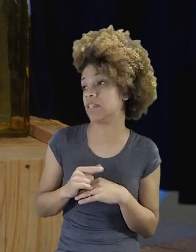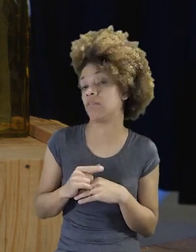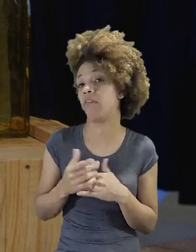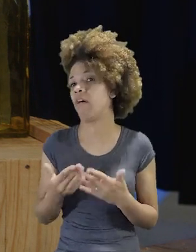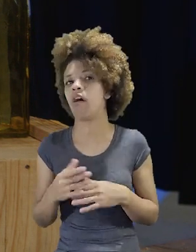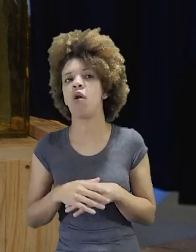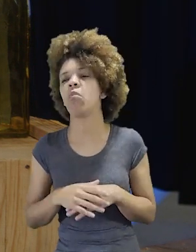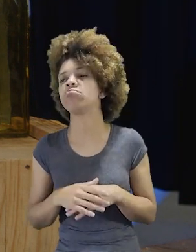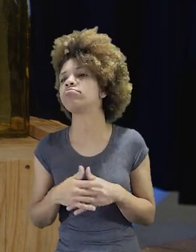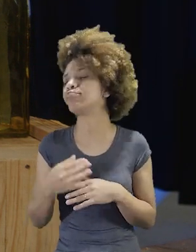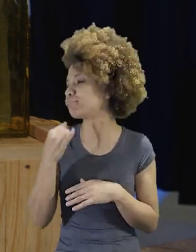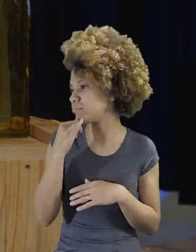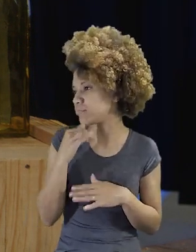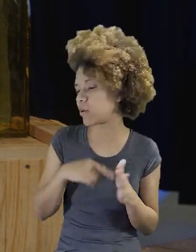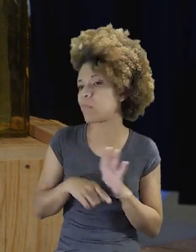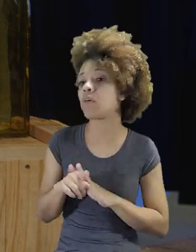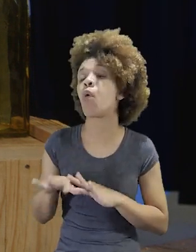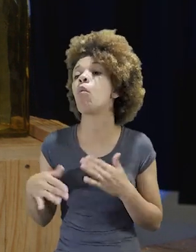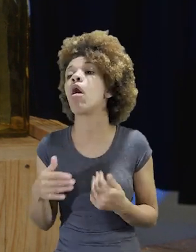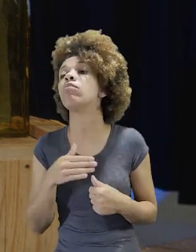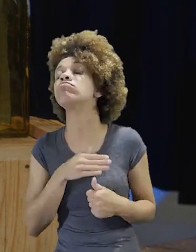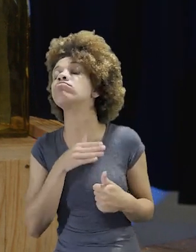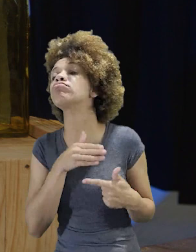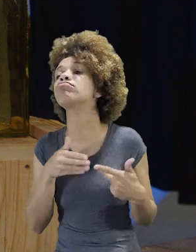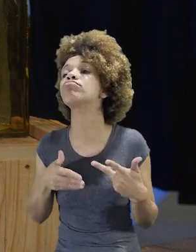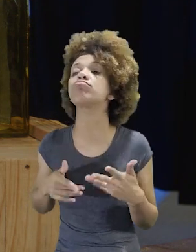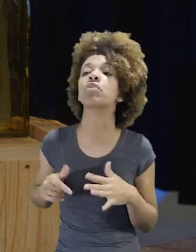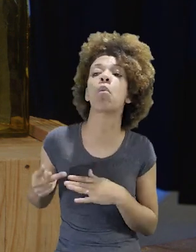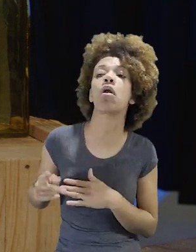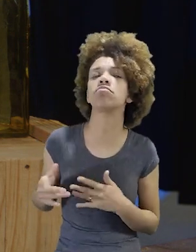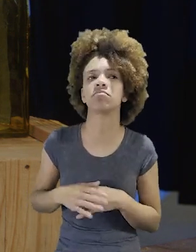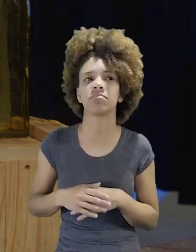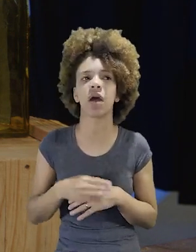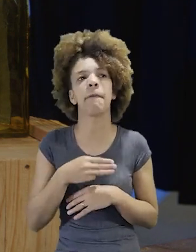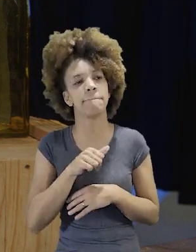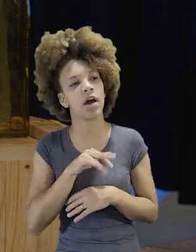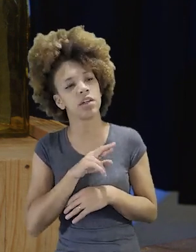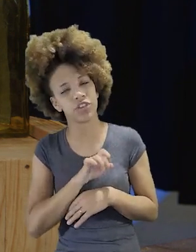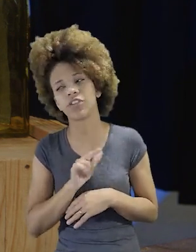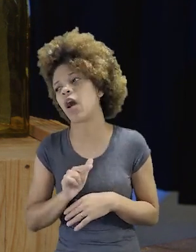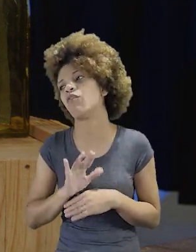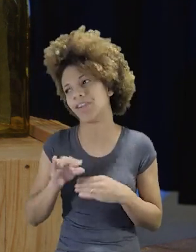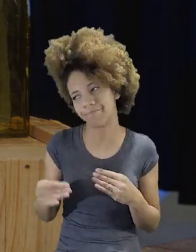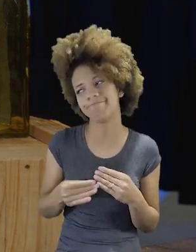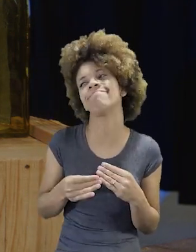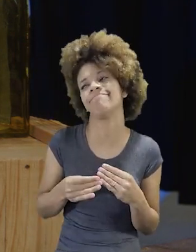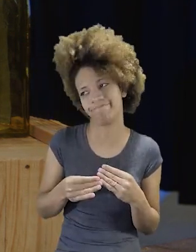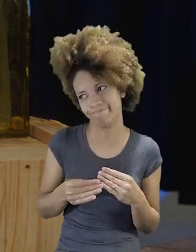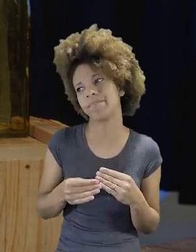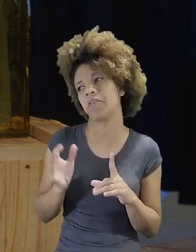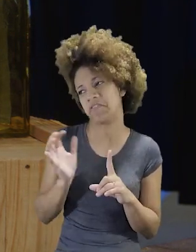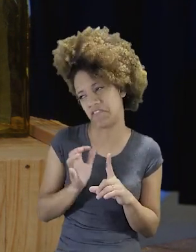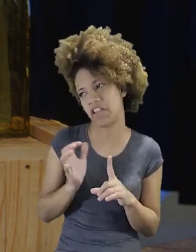alguém vai levantar para Os rappers Quais são os seus favoritos a Marechal Muito